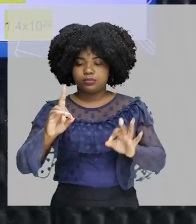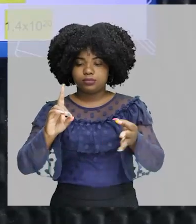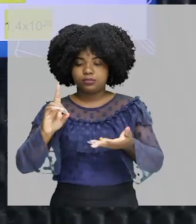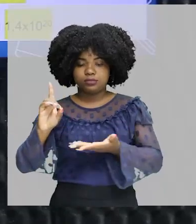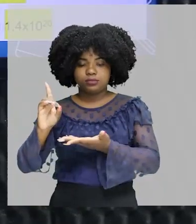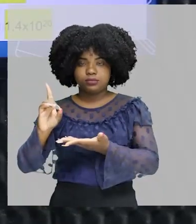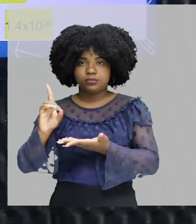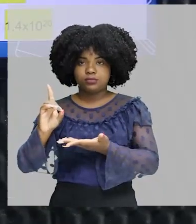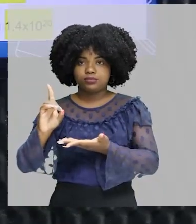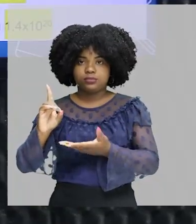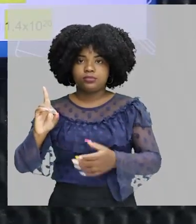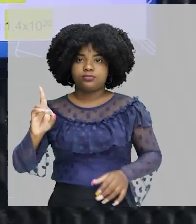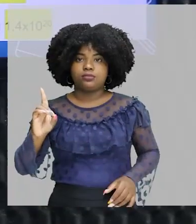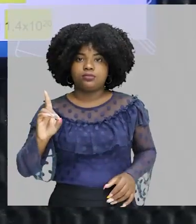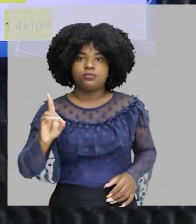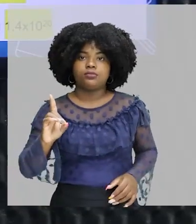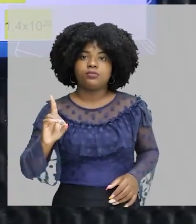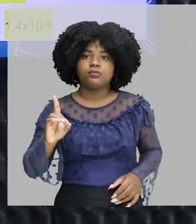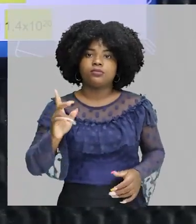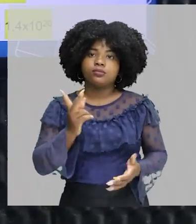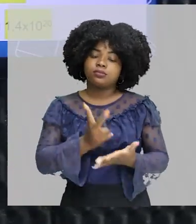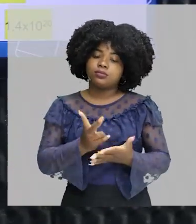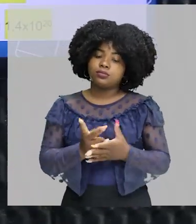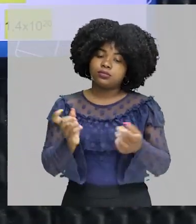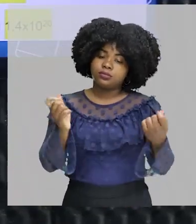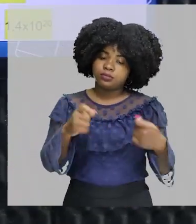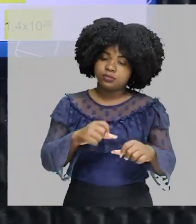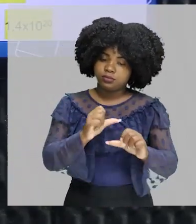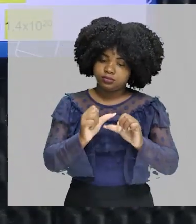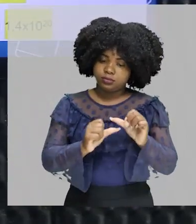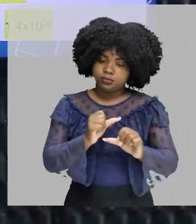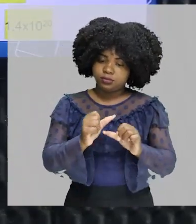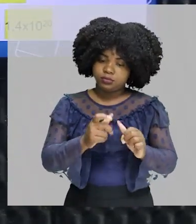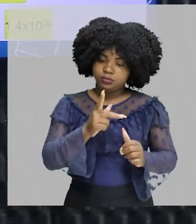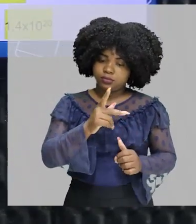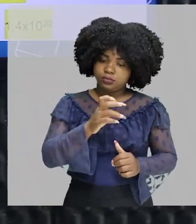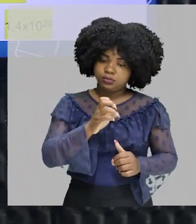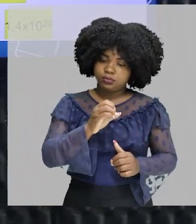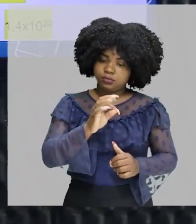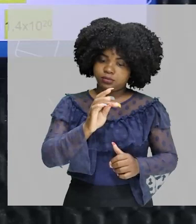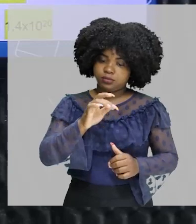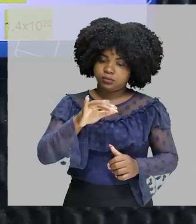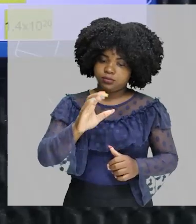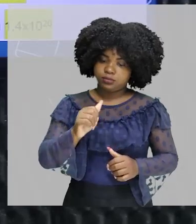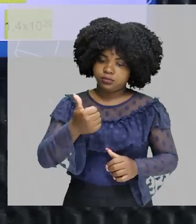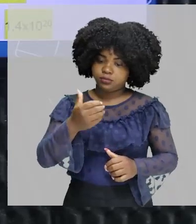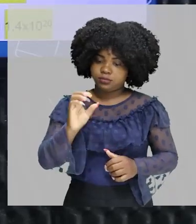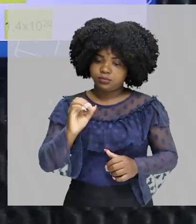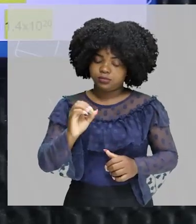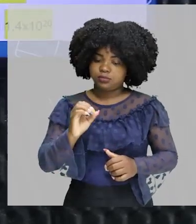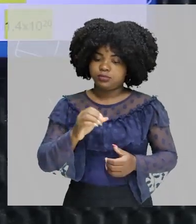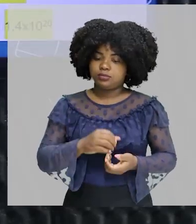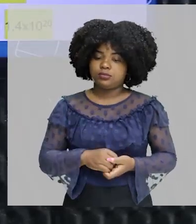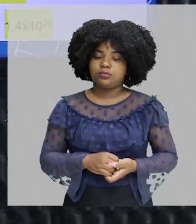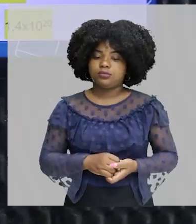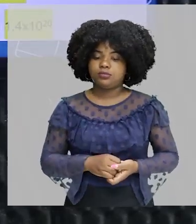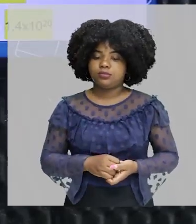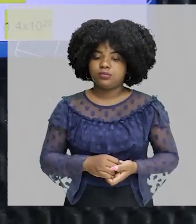D. Então, olha só, sempre que possível, transforme em potência de 10 e nós temos que só lembrar algumas operações